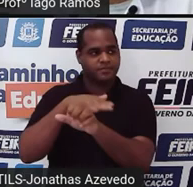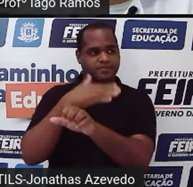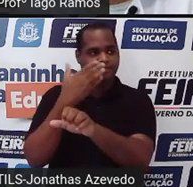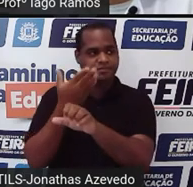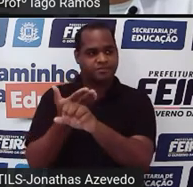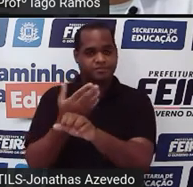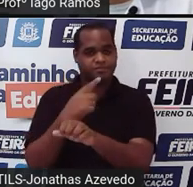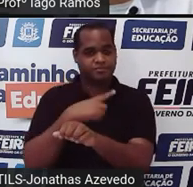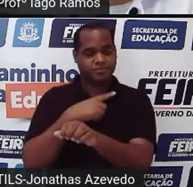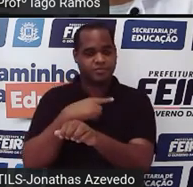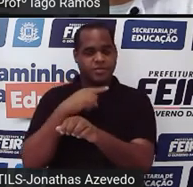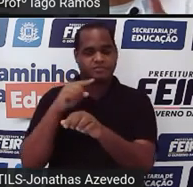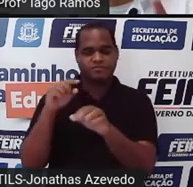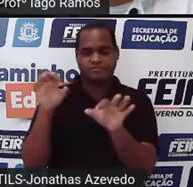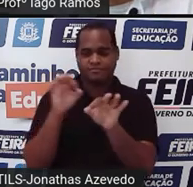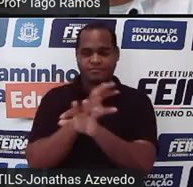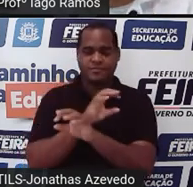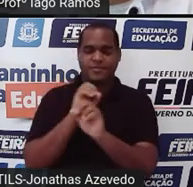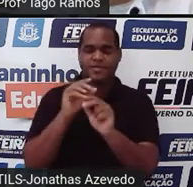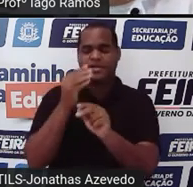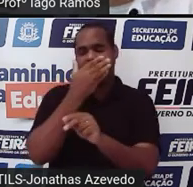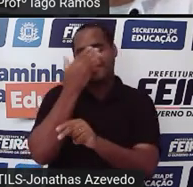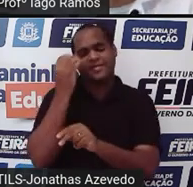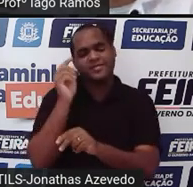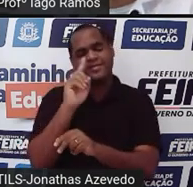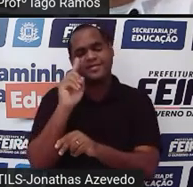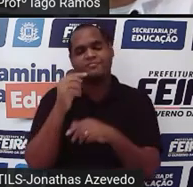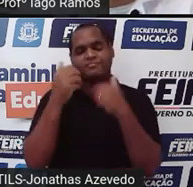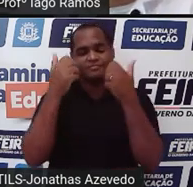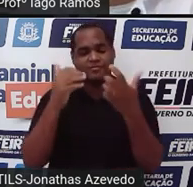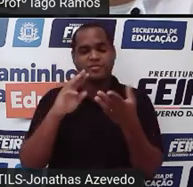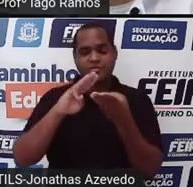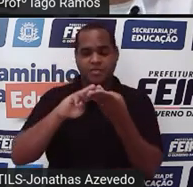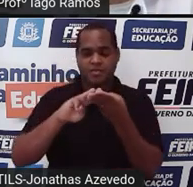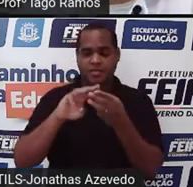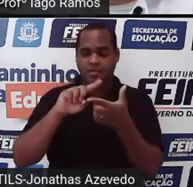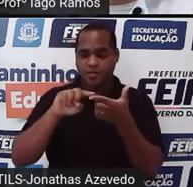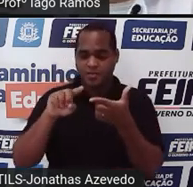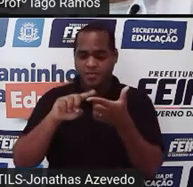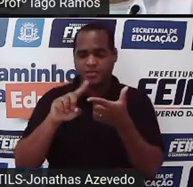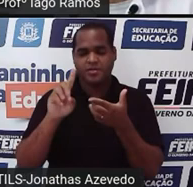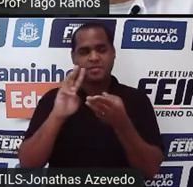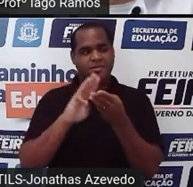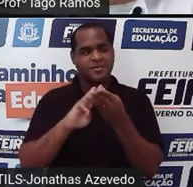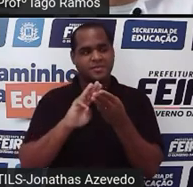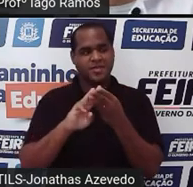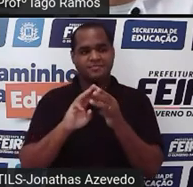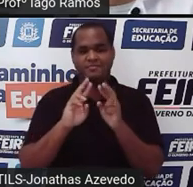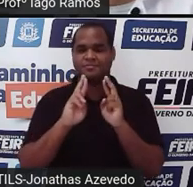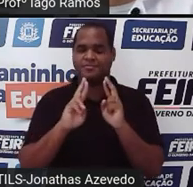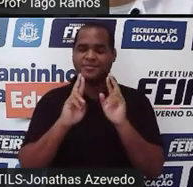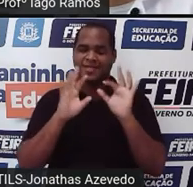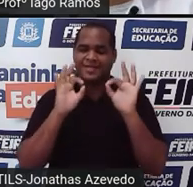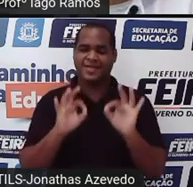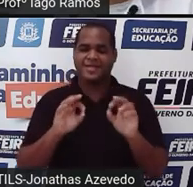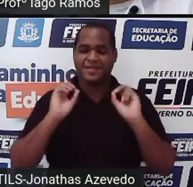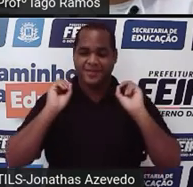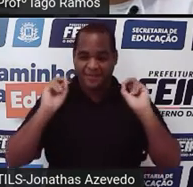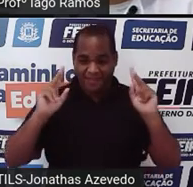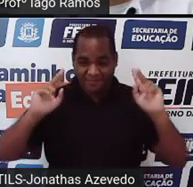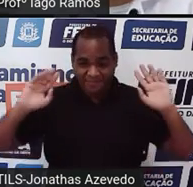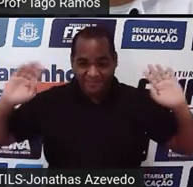tá bom desde já até a próxima não esquece do nosso recado matemática não é problema matemática é solução